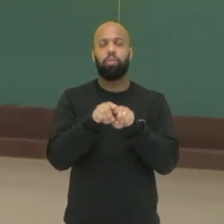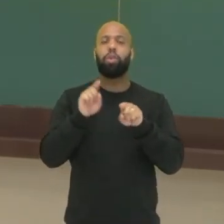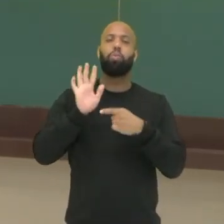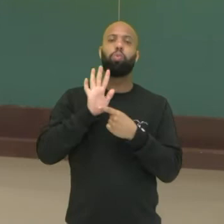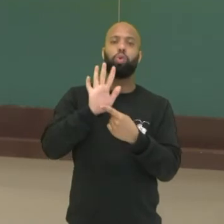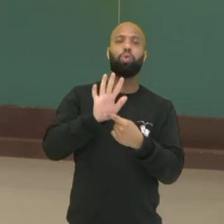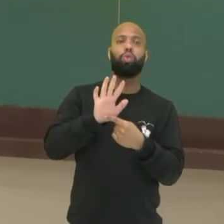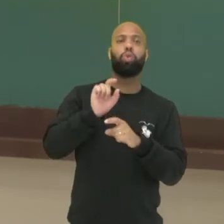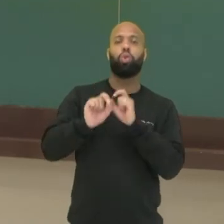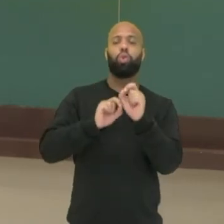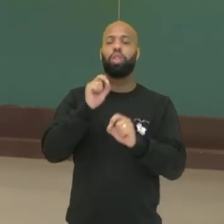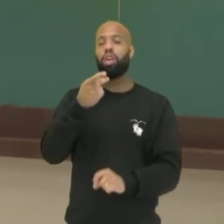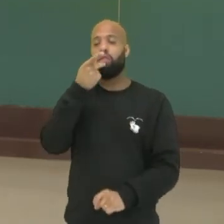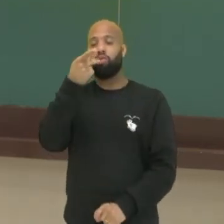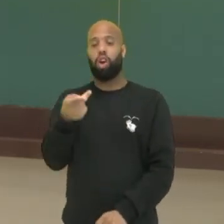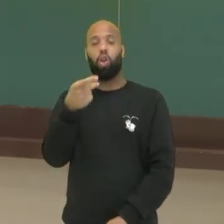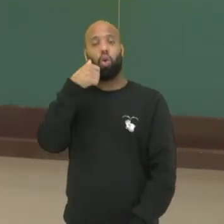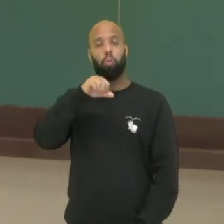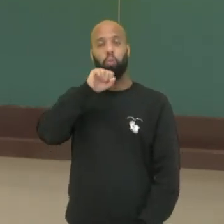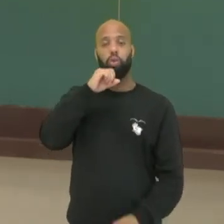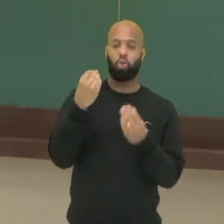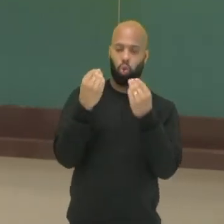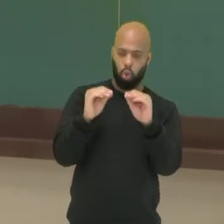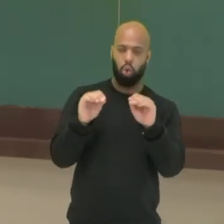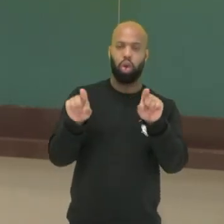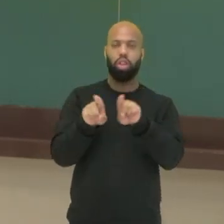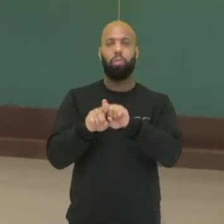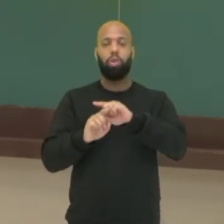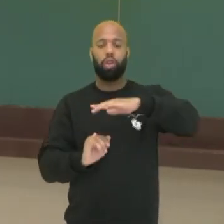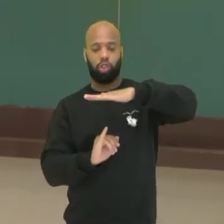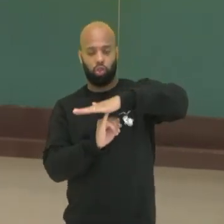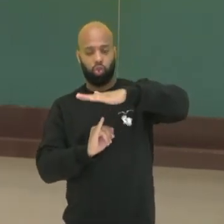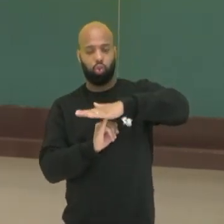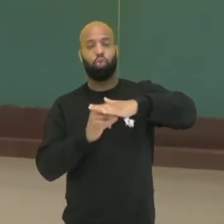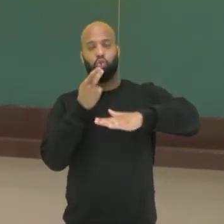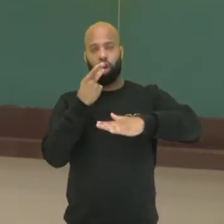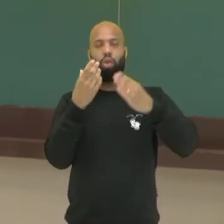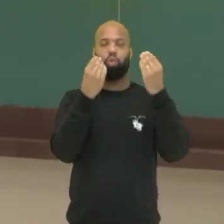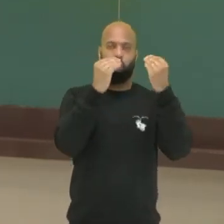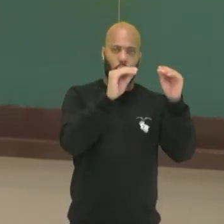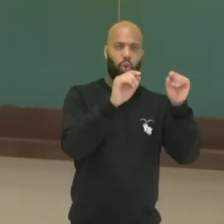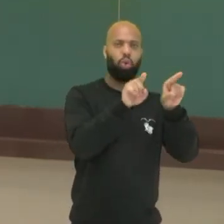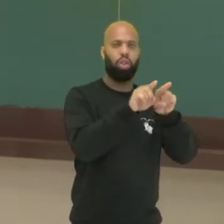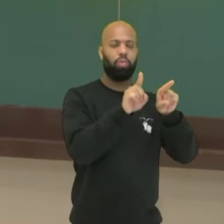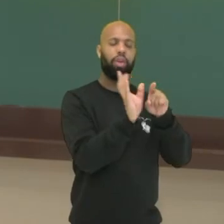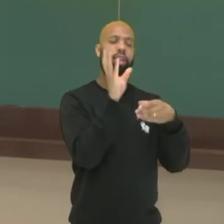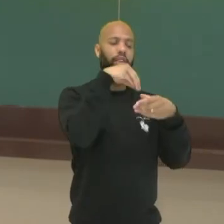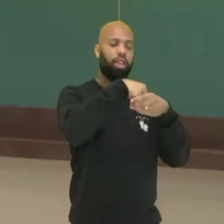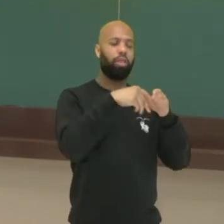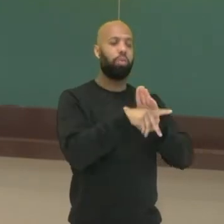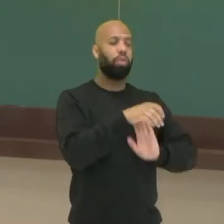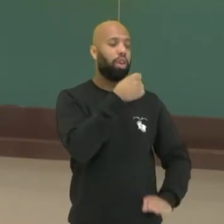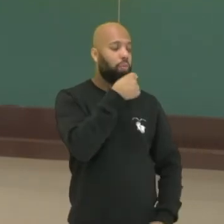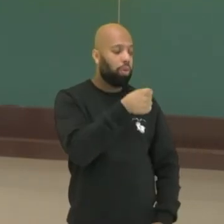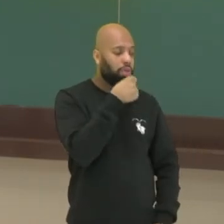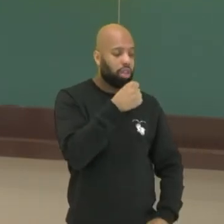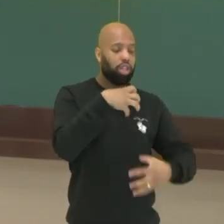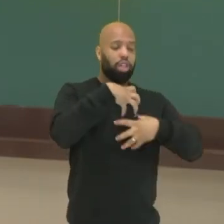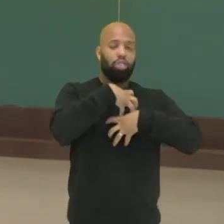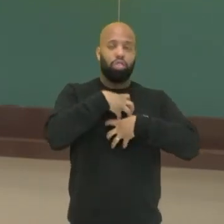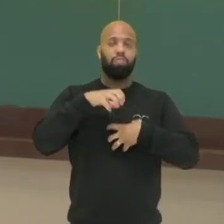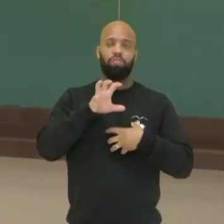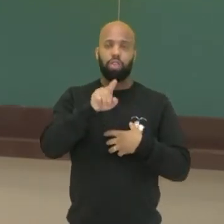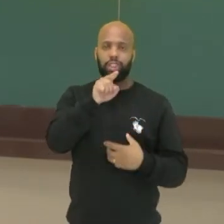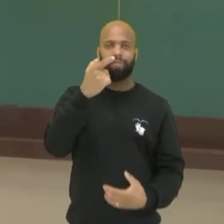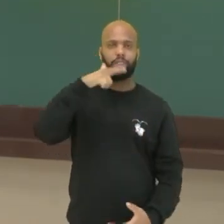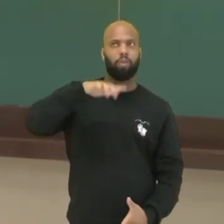falas da mãe, trouxe falas do IDEC. Tudo isso é importante para que você consiga compreender